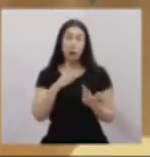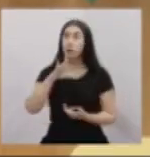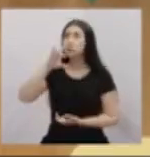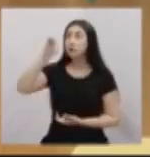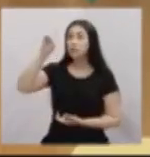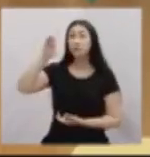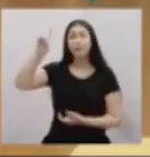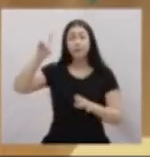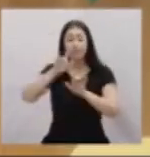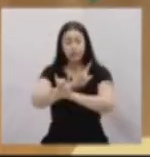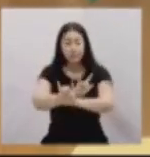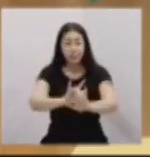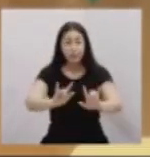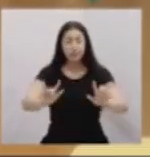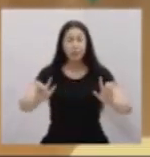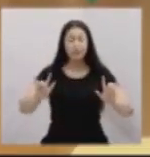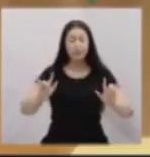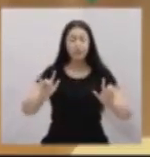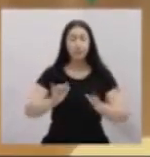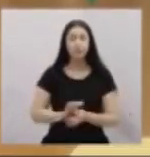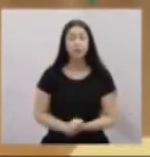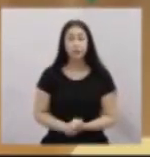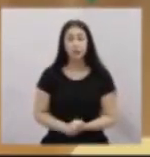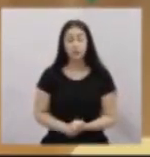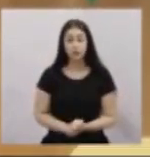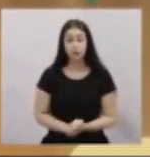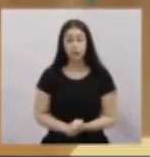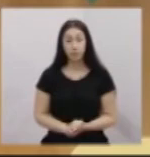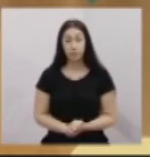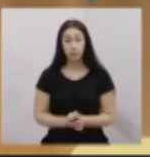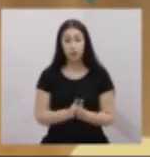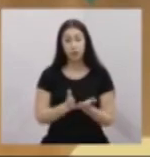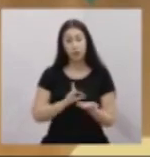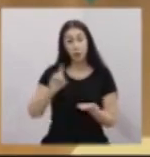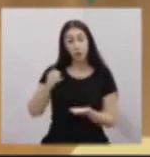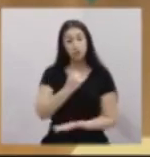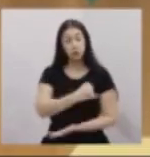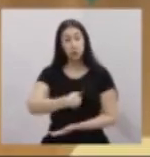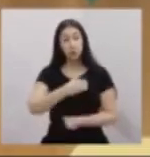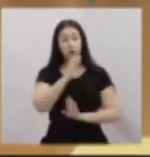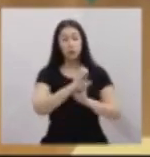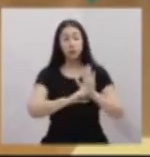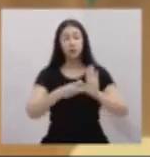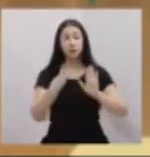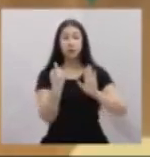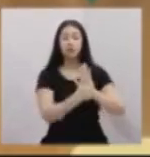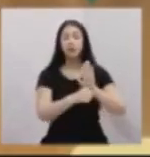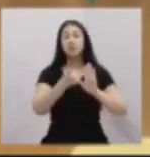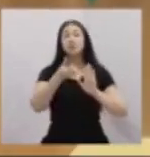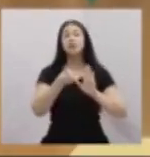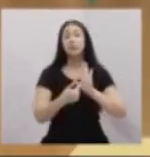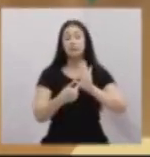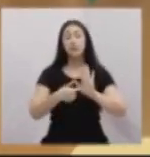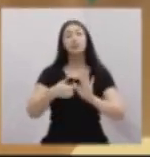amou o mundo de tal maneira, em João 3,16, para chegar até essa pessoa e amar